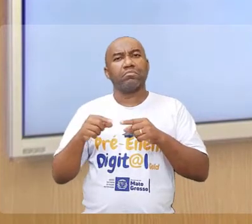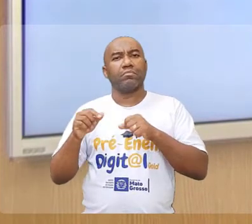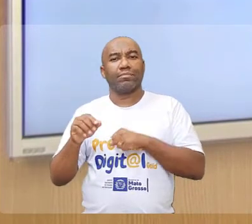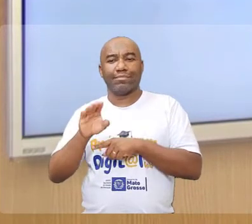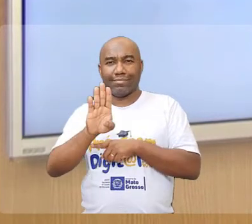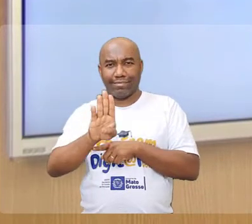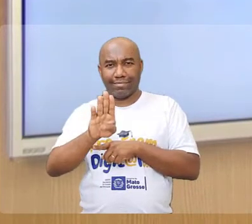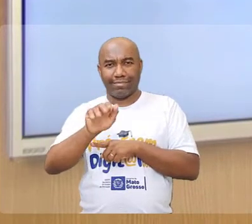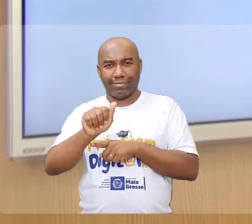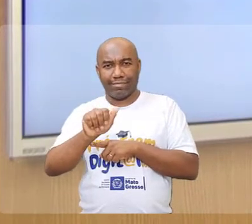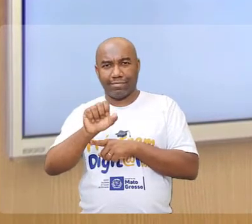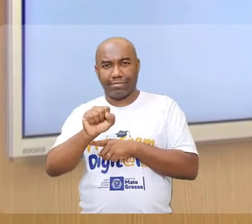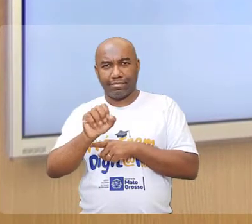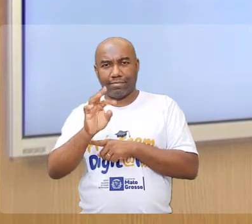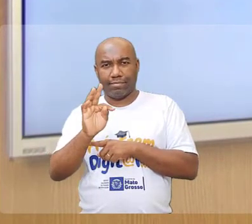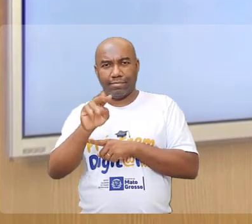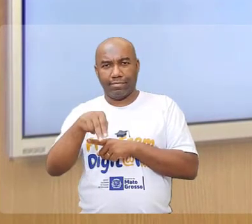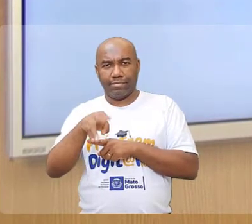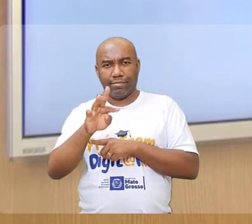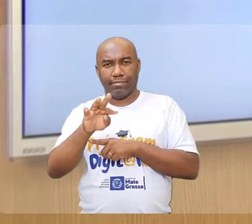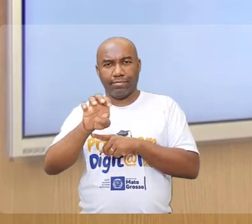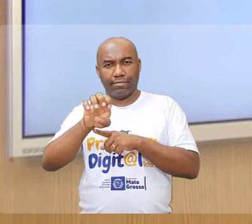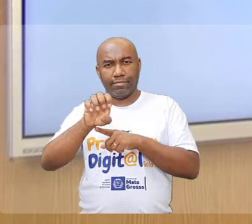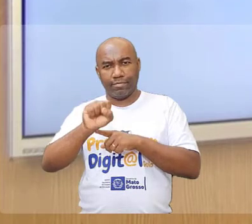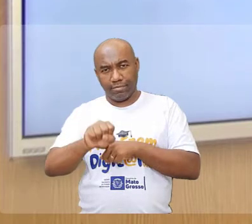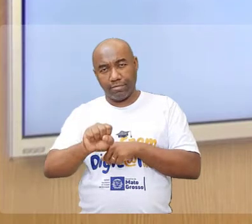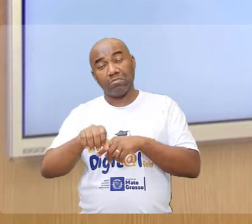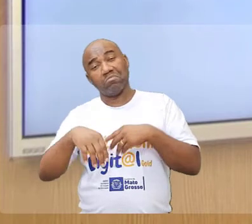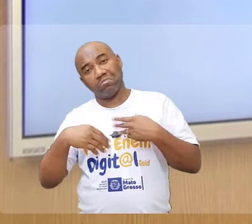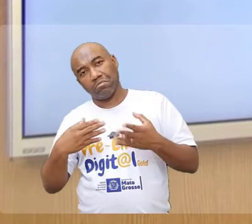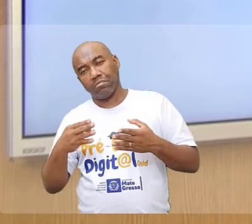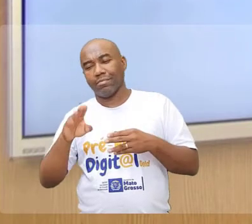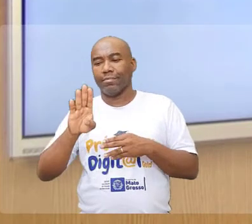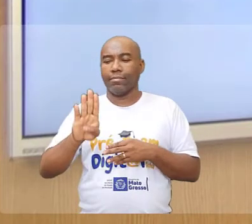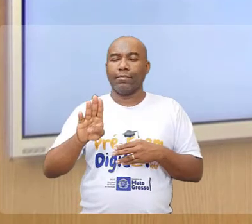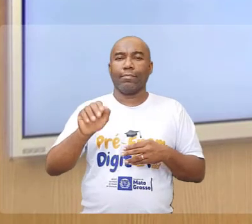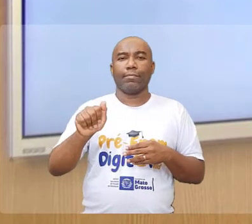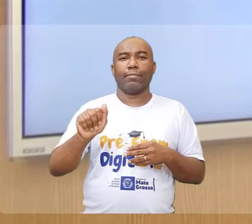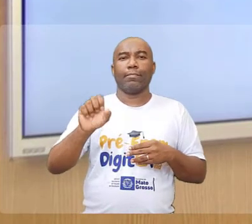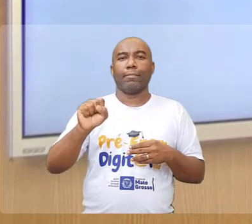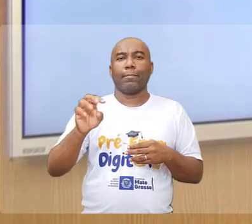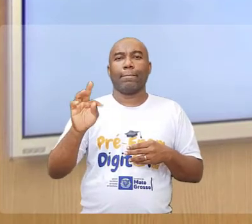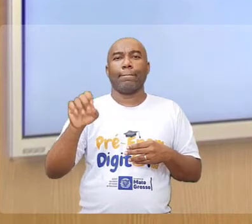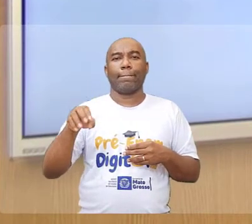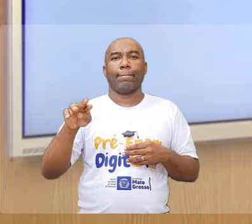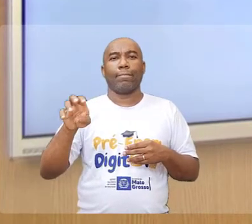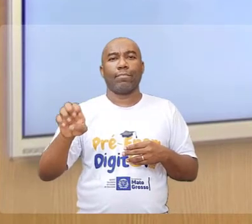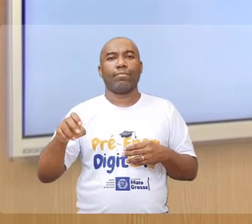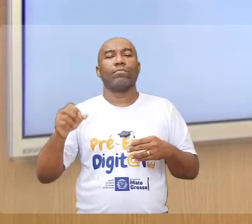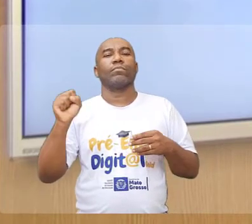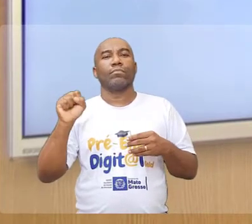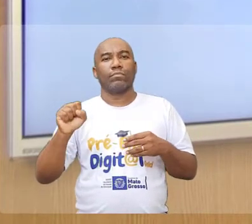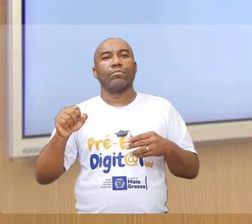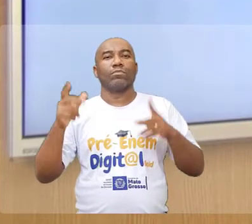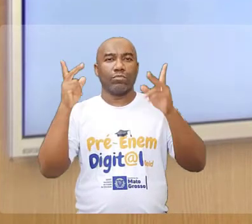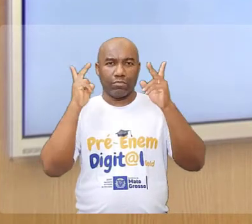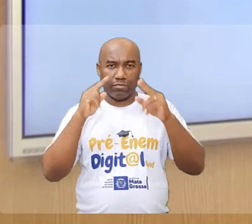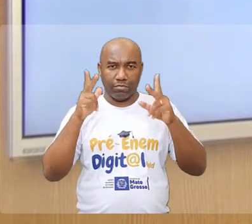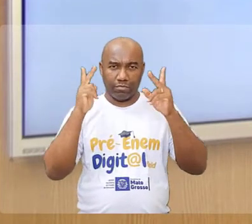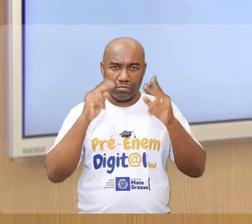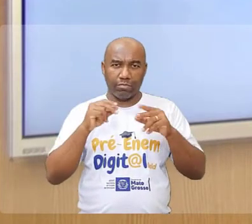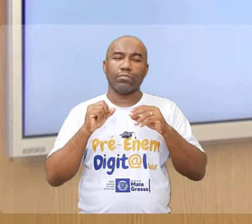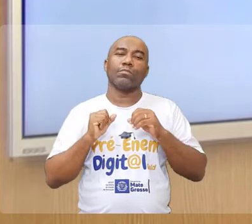você vir em alguma questão ou quando for utilizar em uma produção, pode colocar bastantes sempre